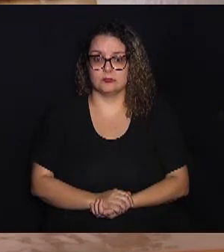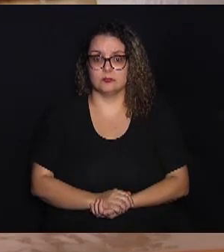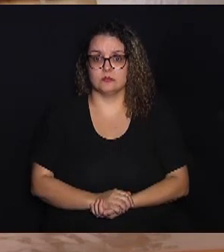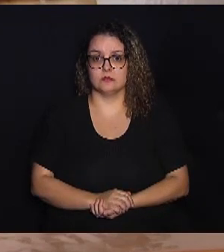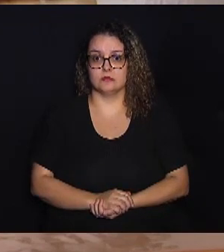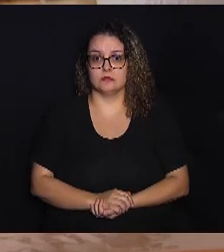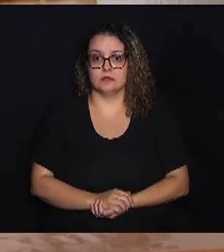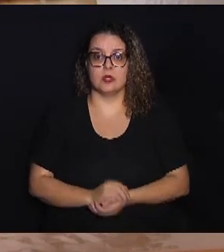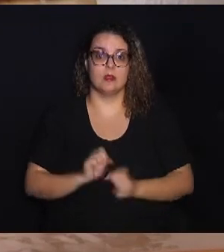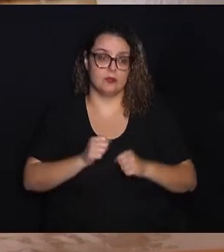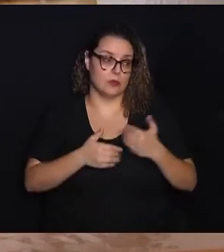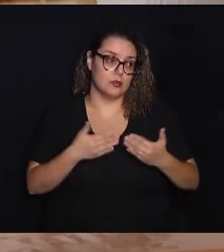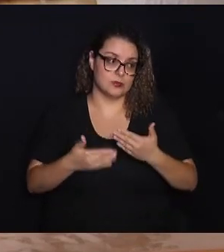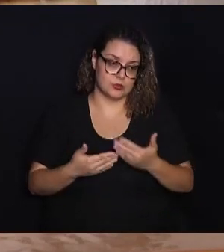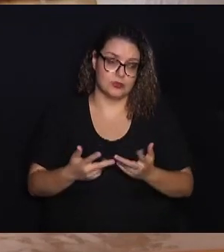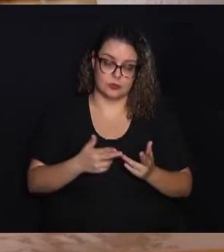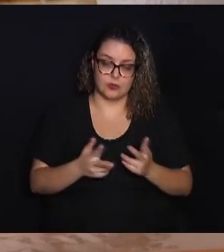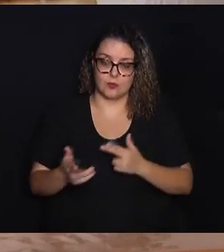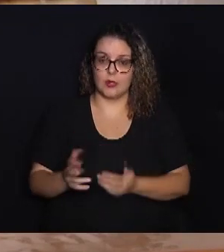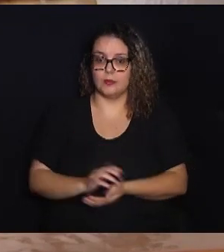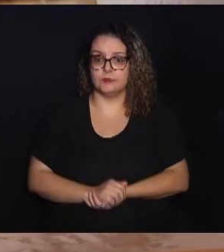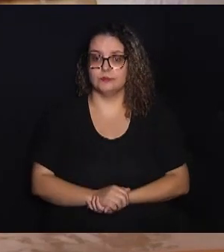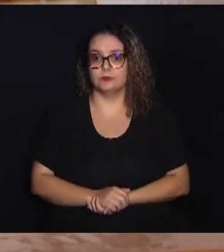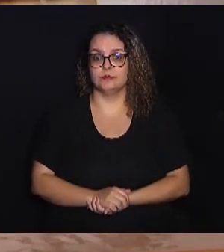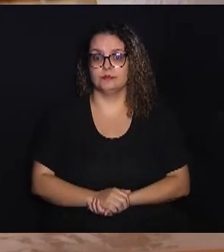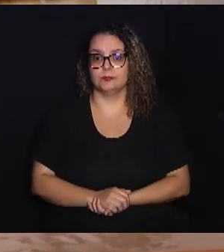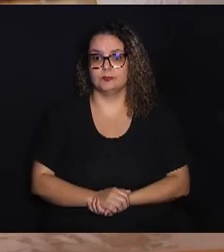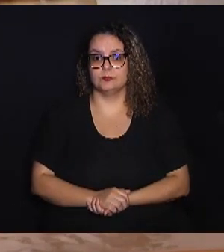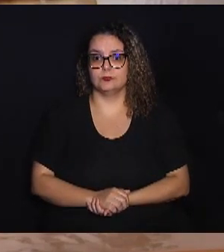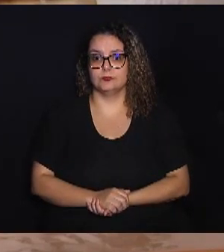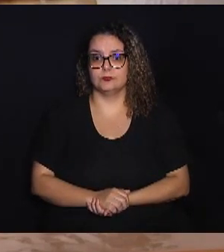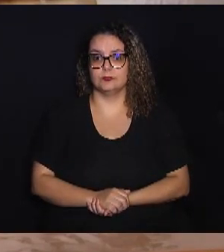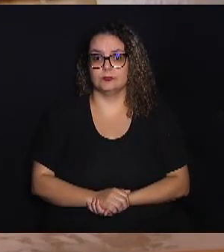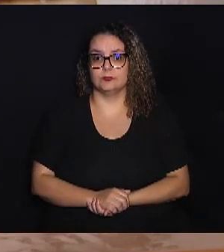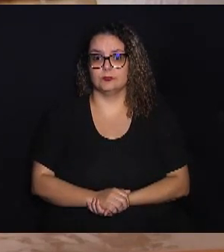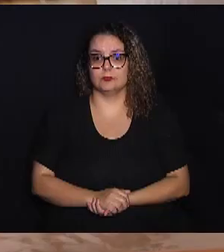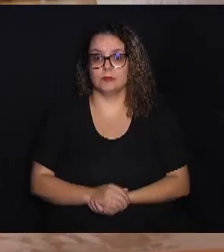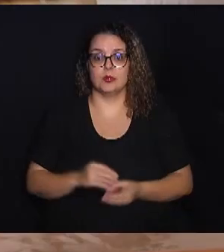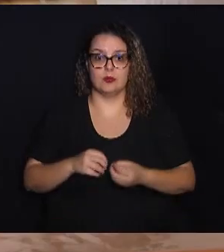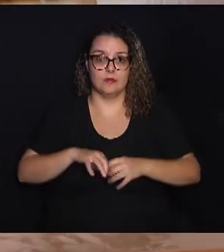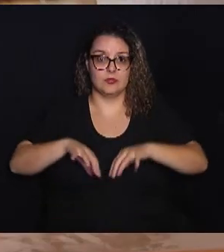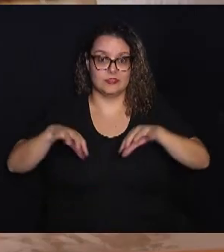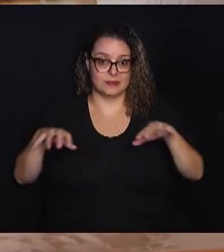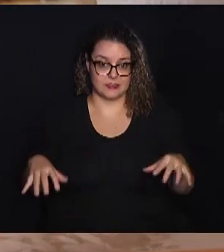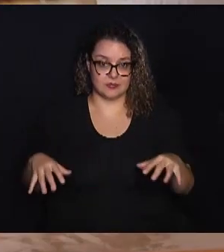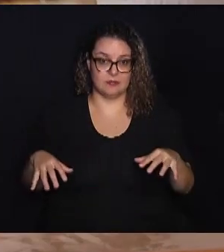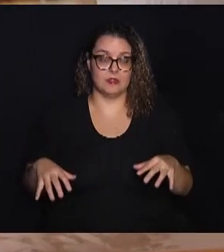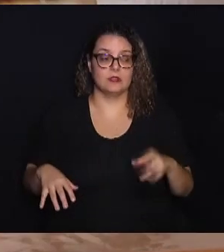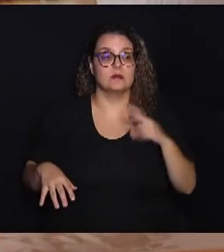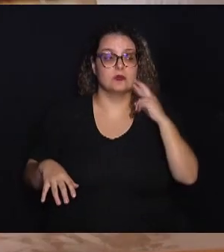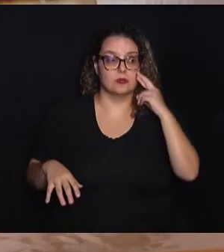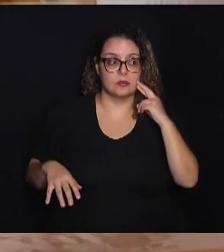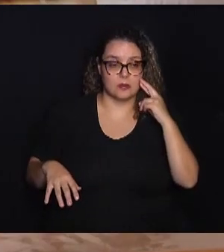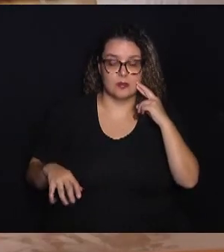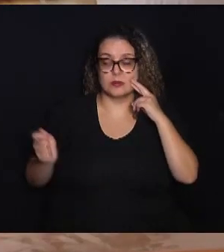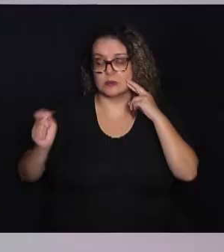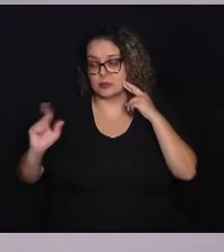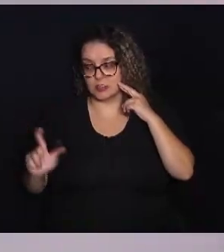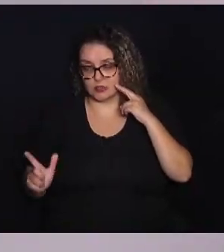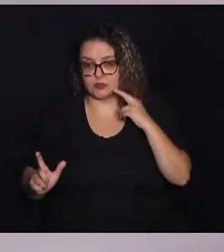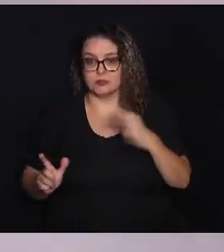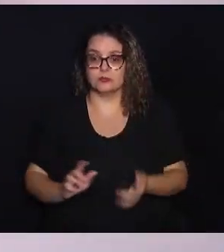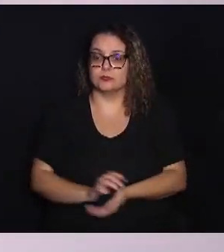vezes ela fica com uma bordinha, então você pode passar o dedo para deixar o acabamento um pouquinho mais bonito. E